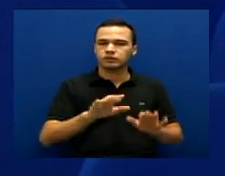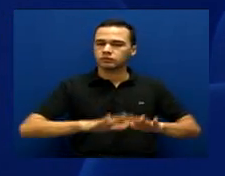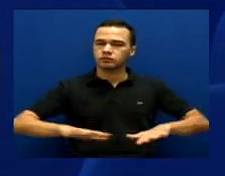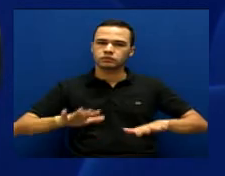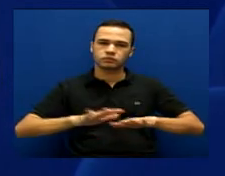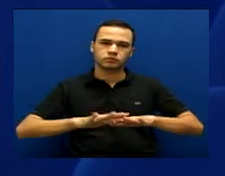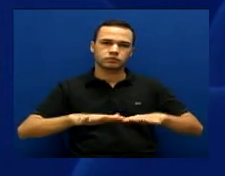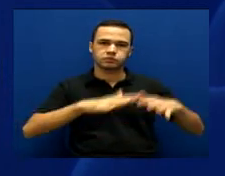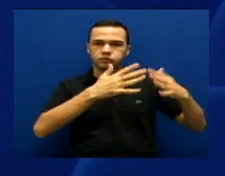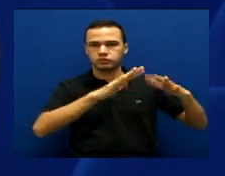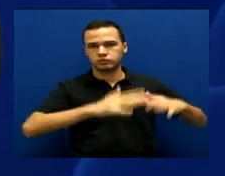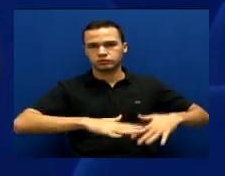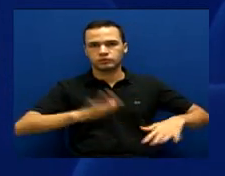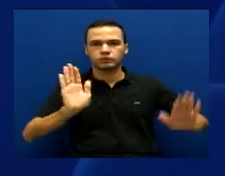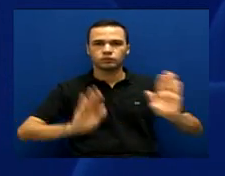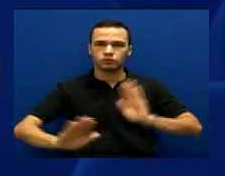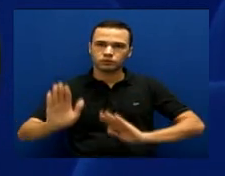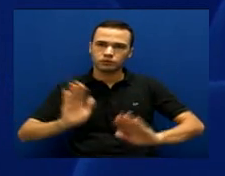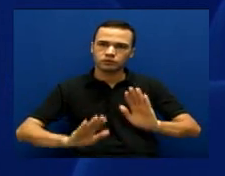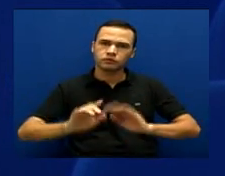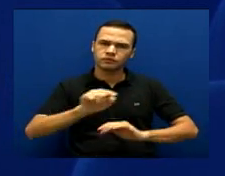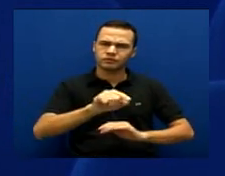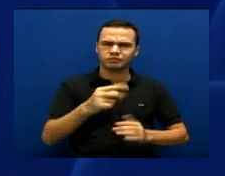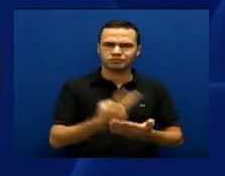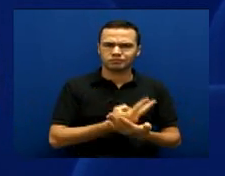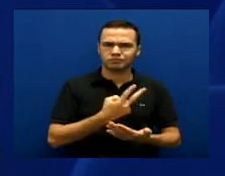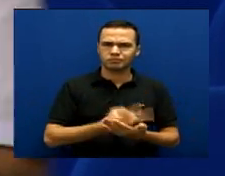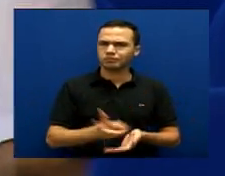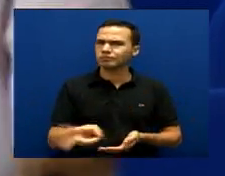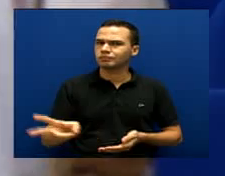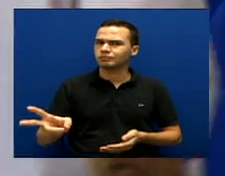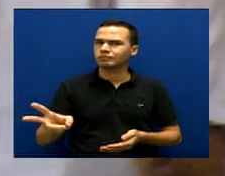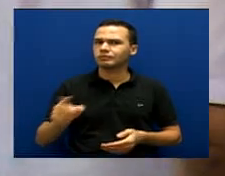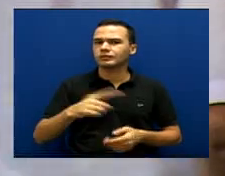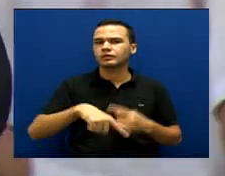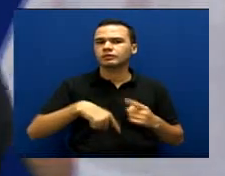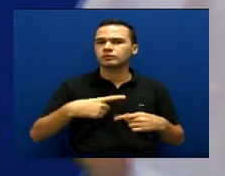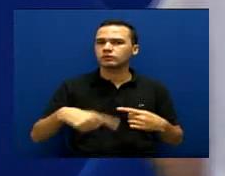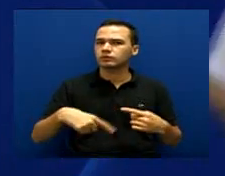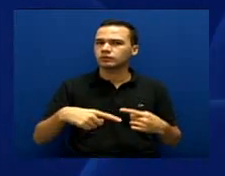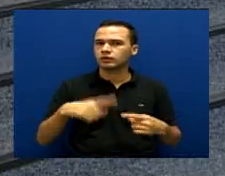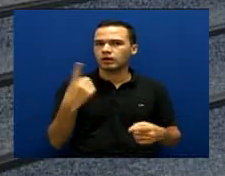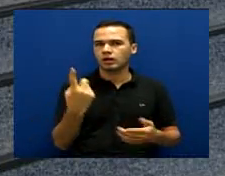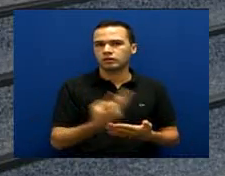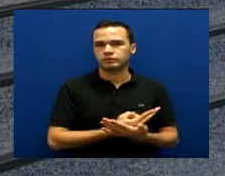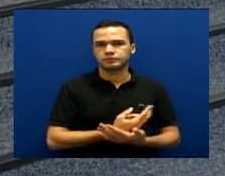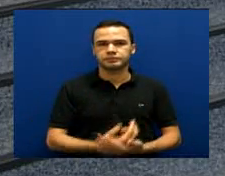consequências cuidado cavaleiro não insista no erro porque aí vira frog